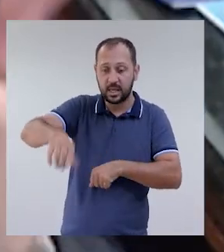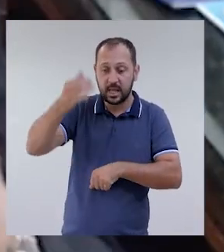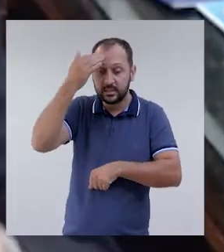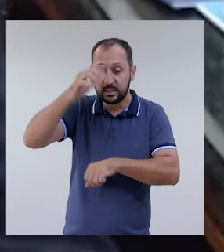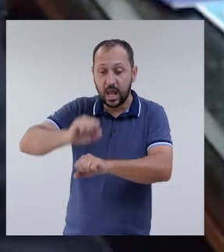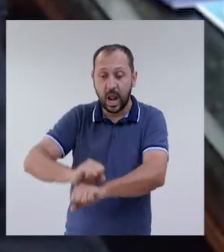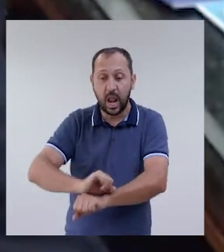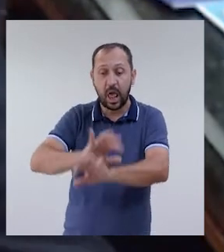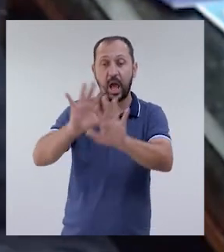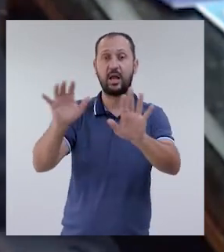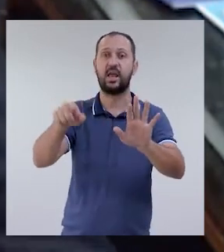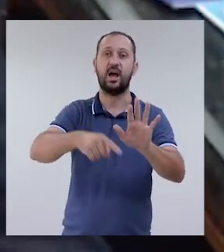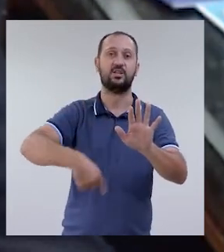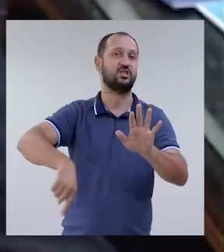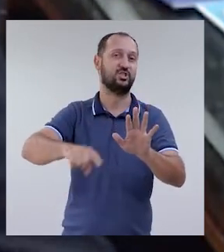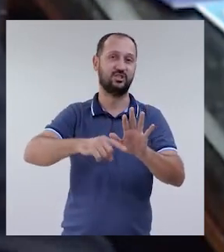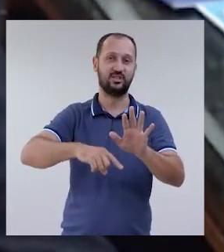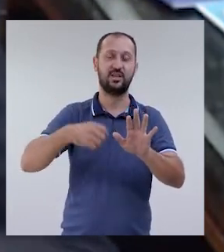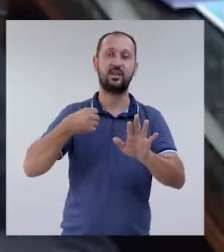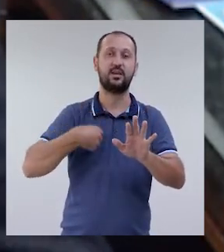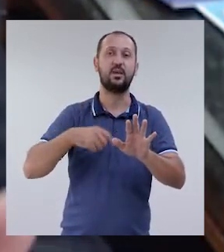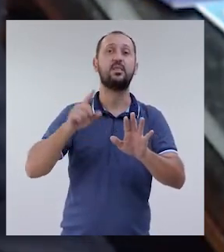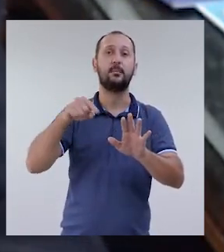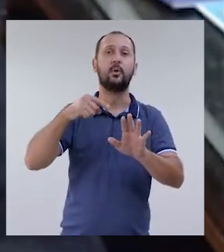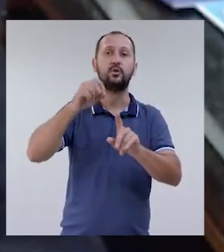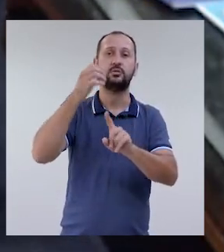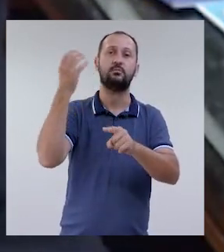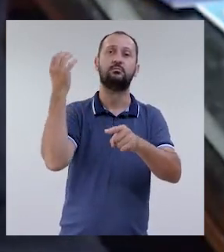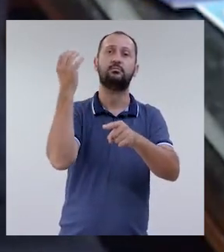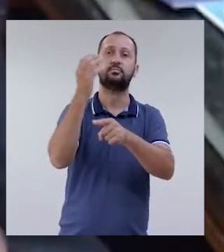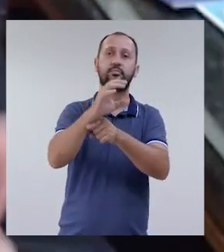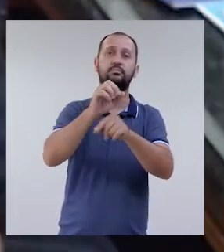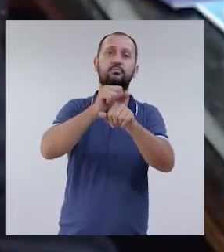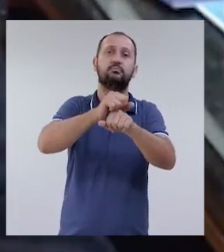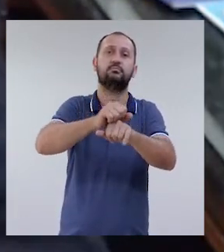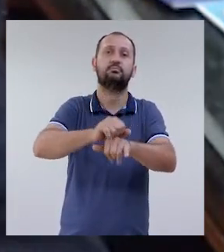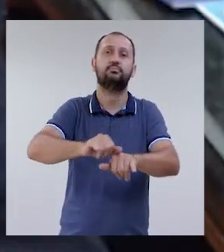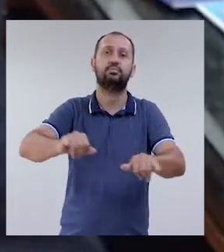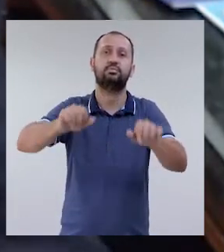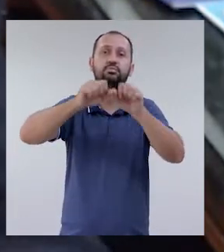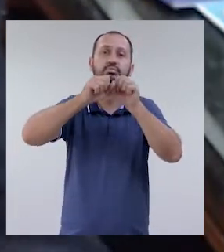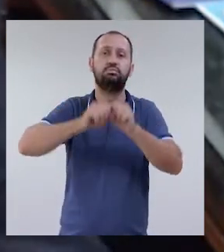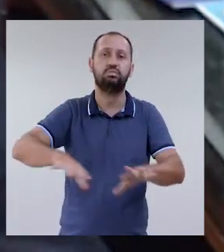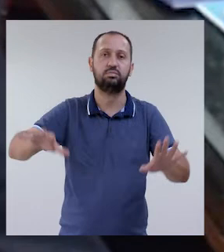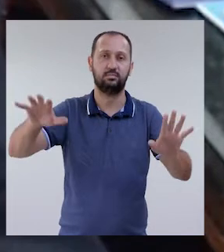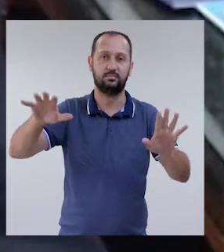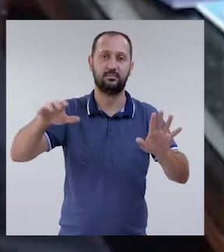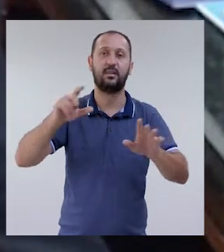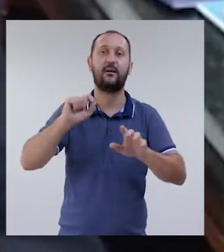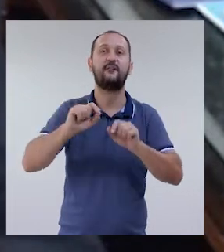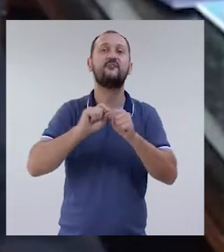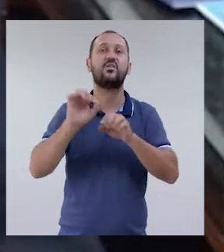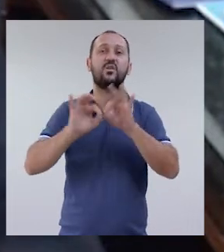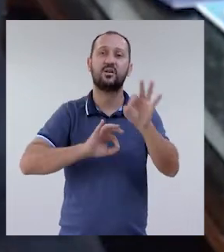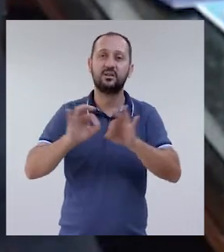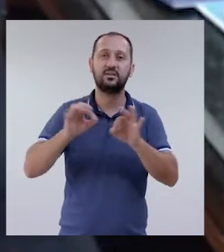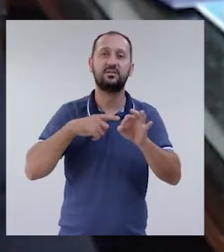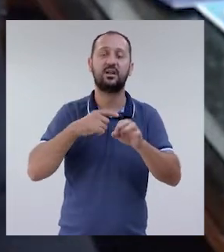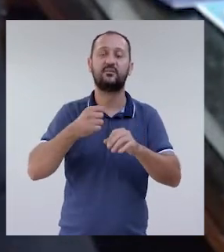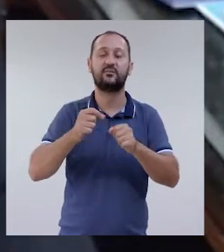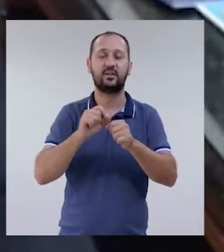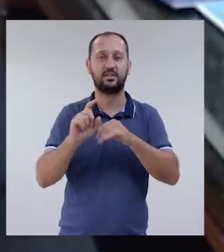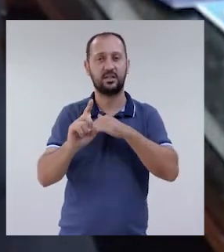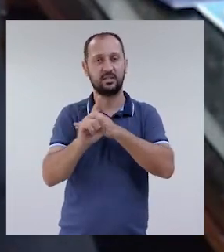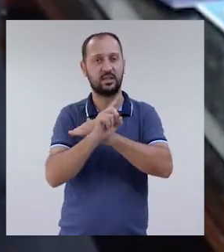eles entendessem e realmente compartilhassem conosco, ajudassem o Poder Judiciário a